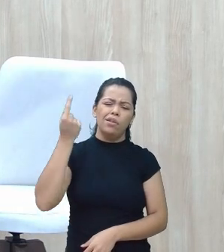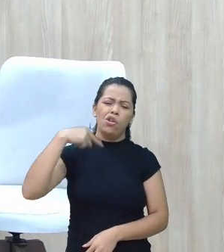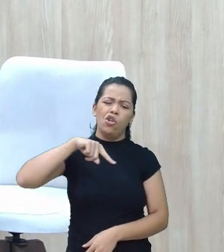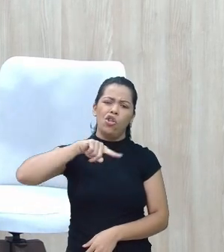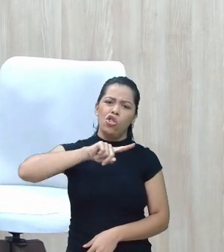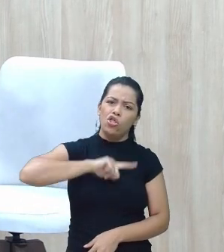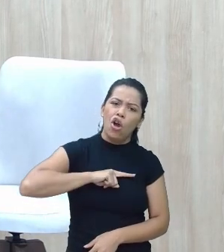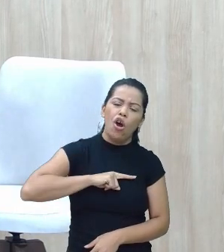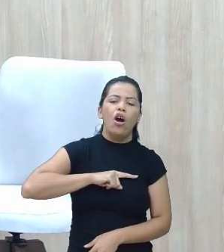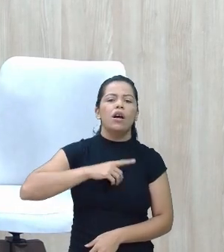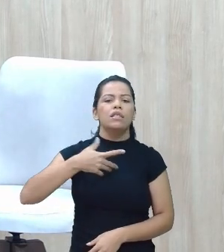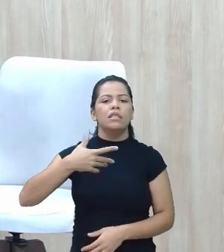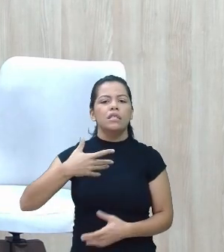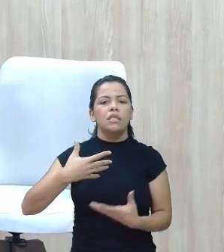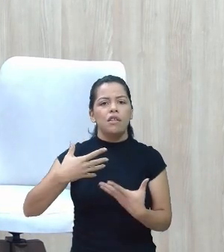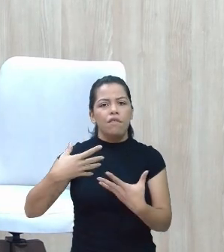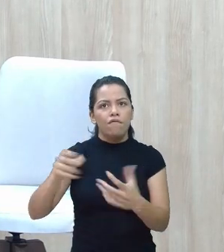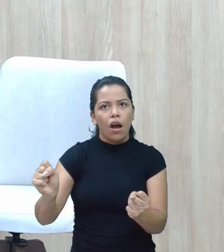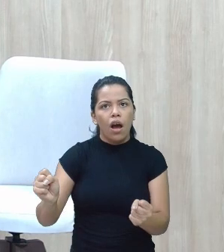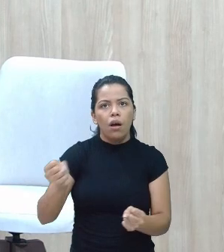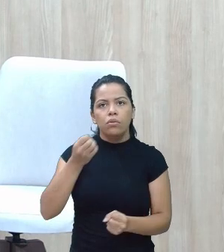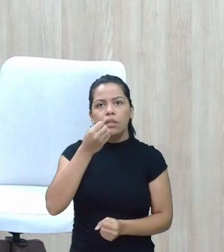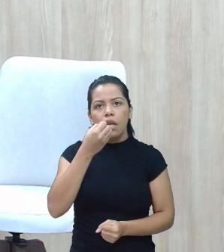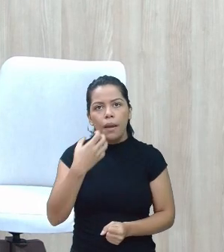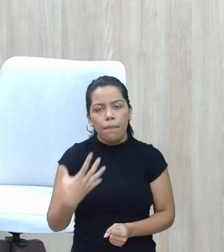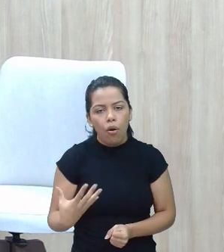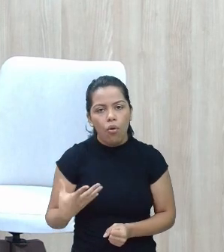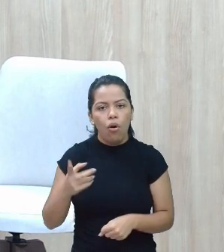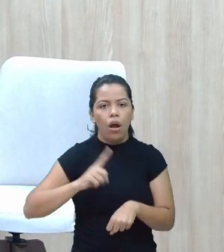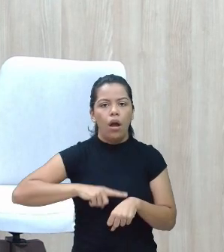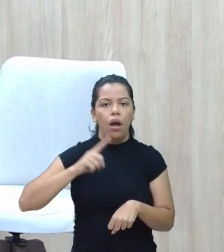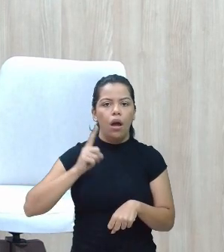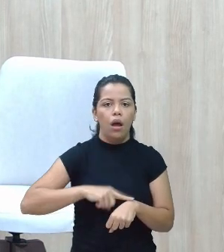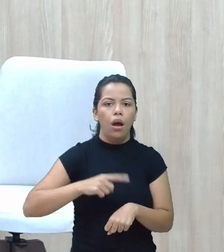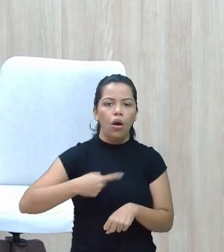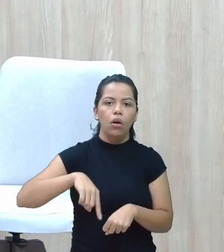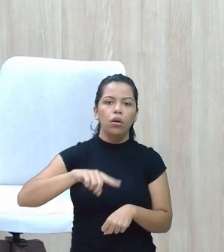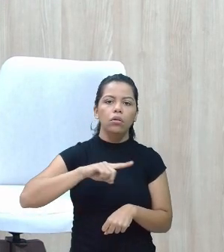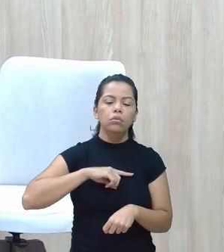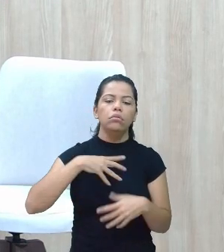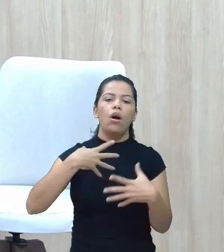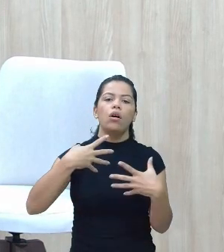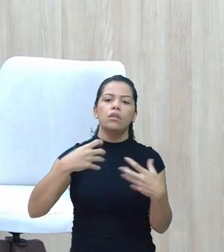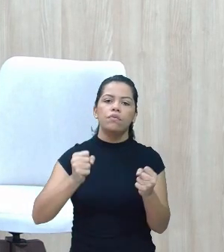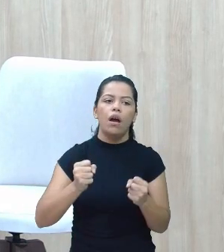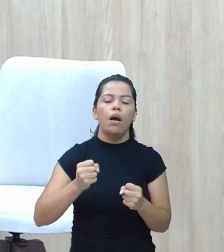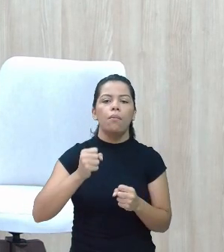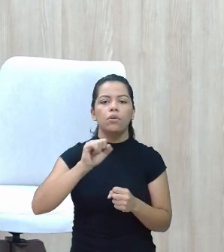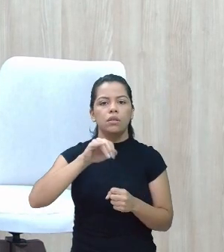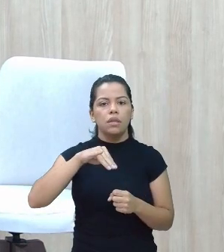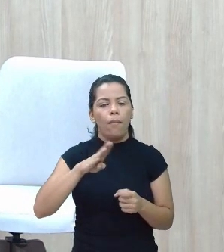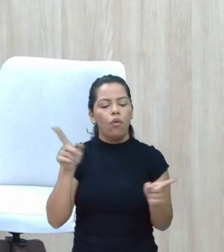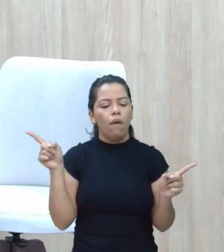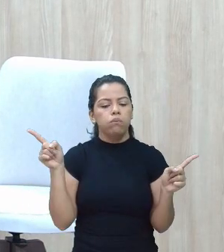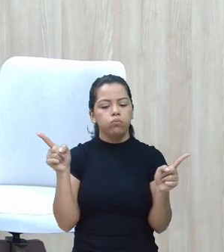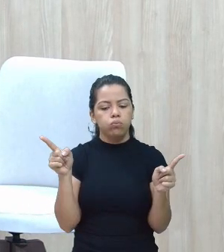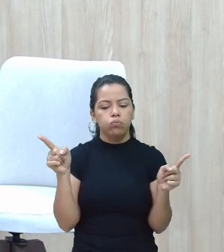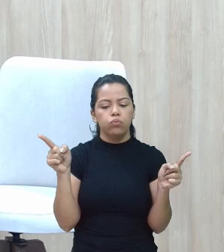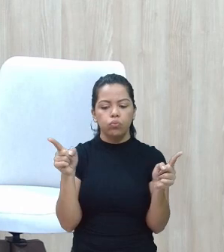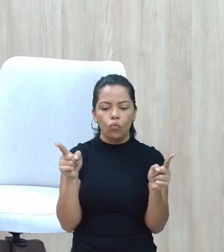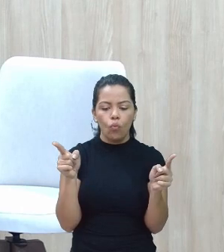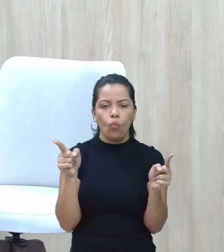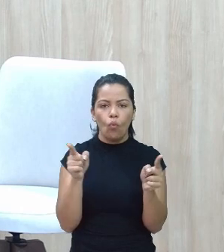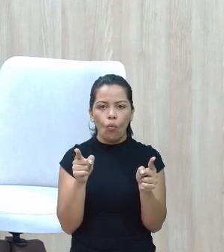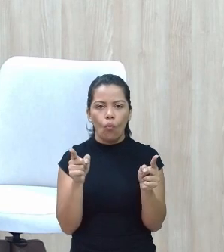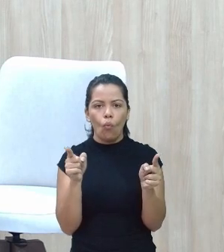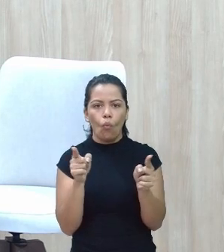em boa hora. Isso foi se resumindo, nós vamos embora, nós vamos embora, simbora.